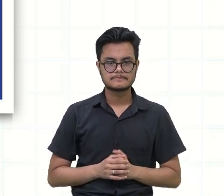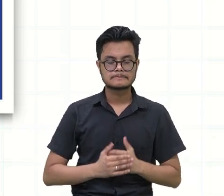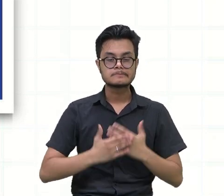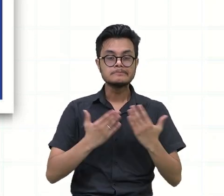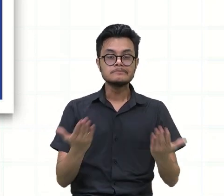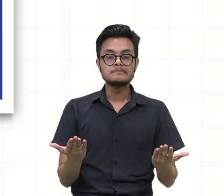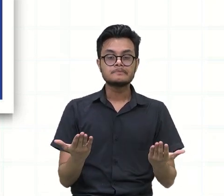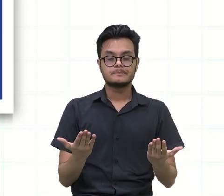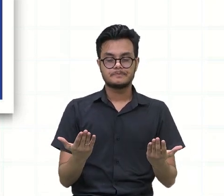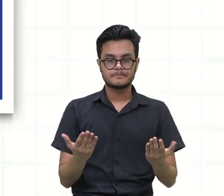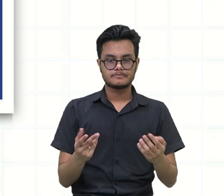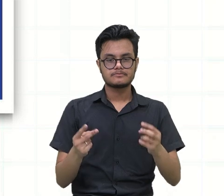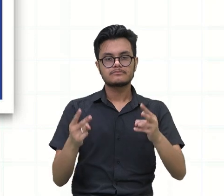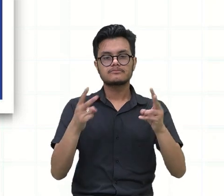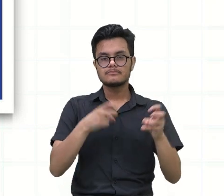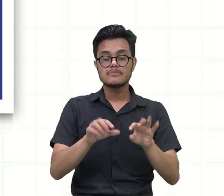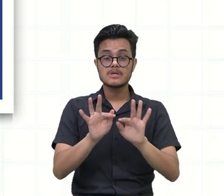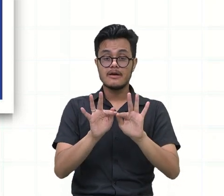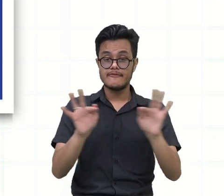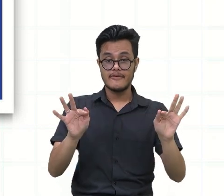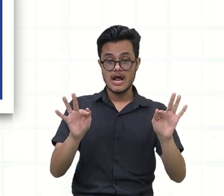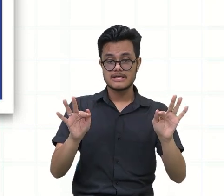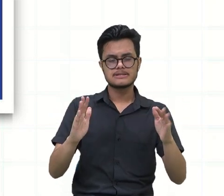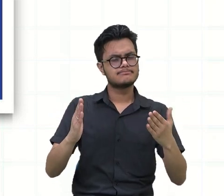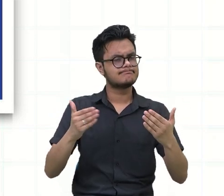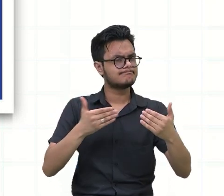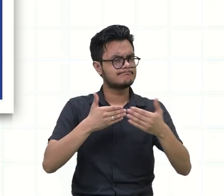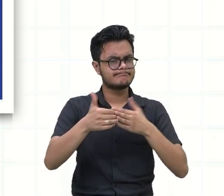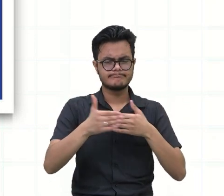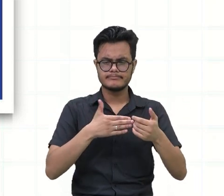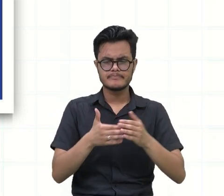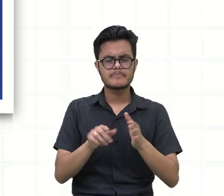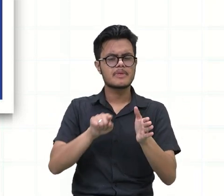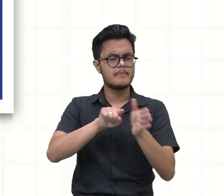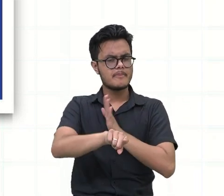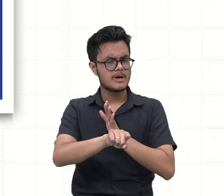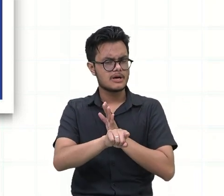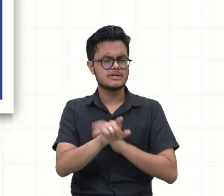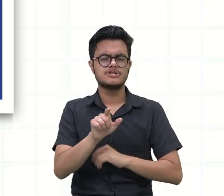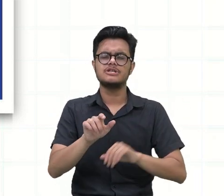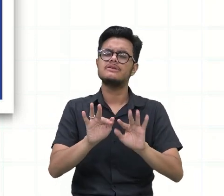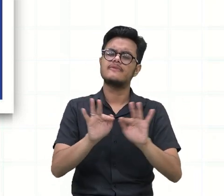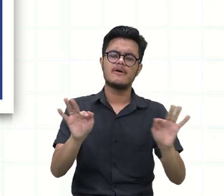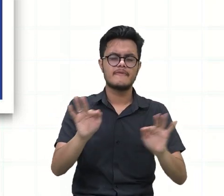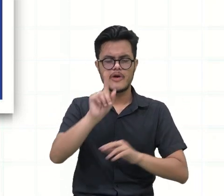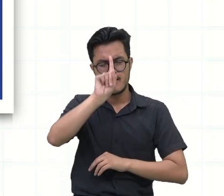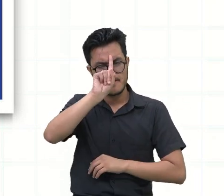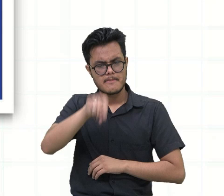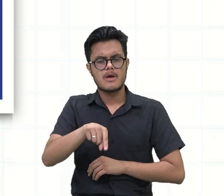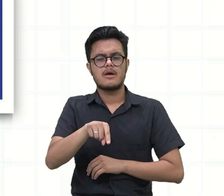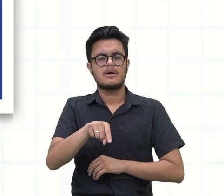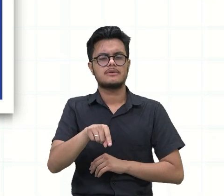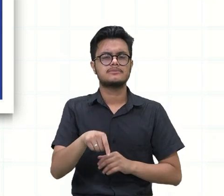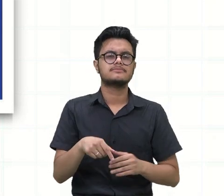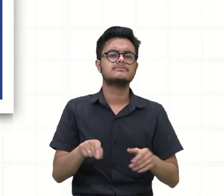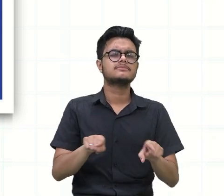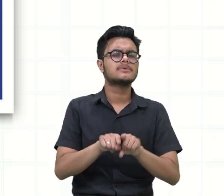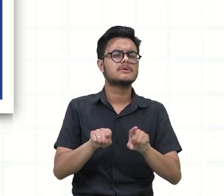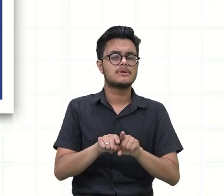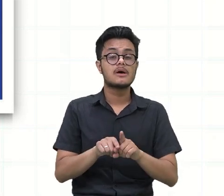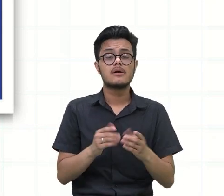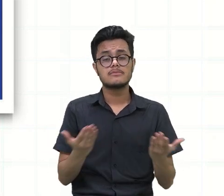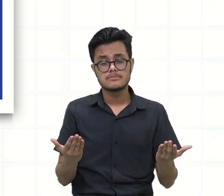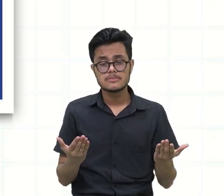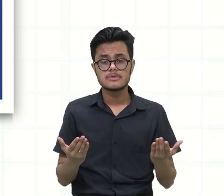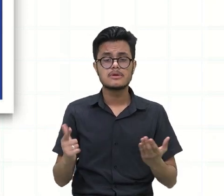perceber que as frases, seja ela interrogativa, no imperativo ou interrogativas, elas vão